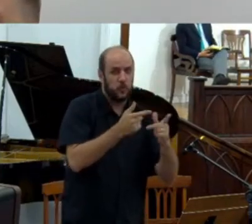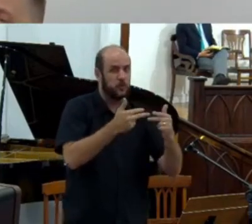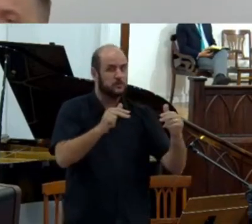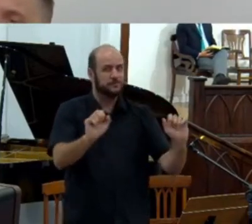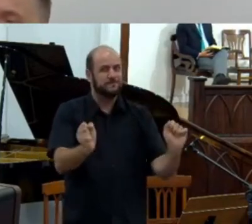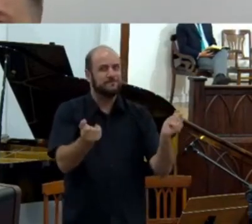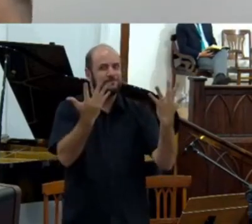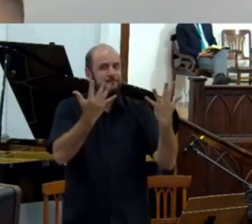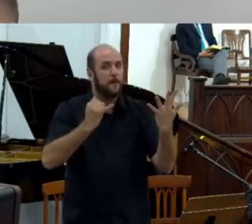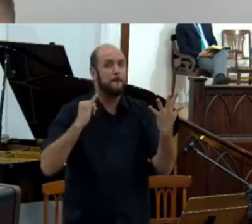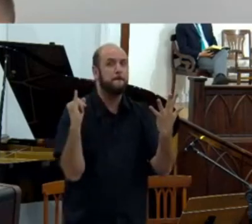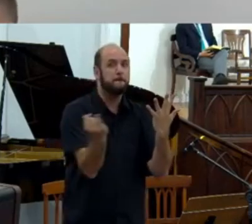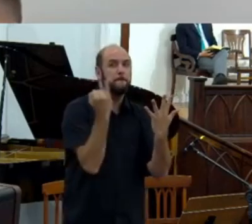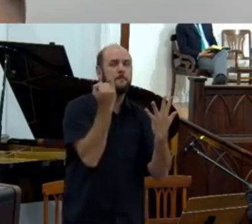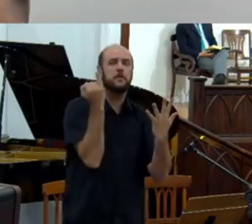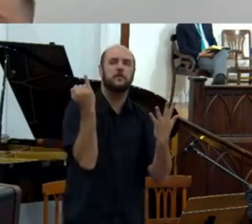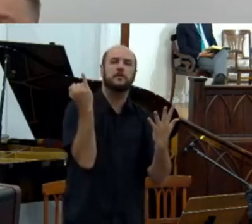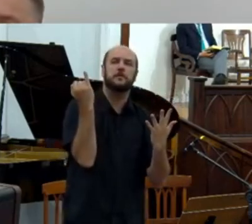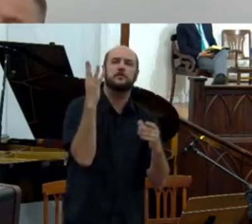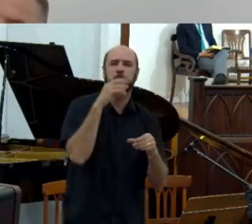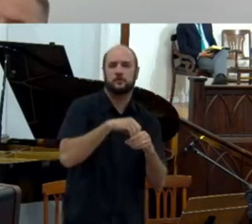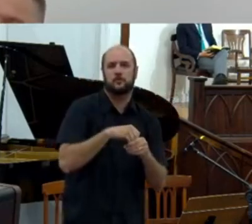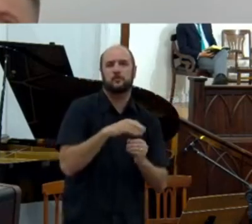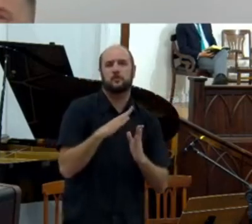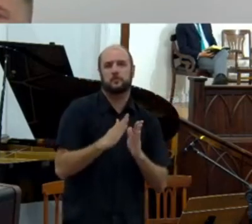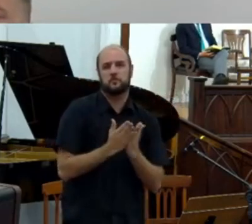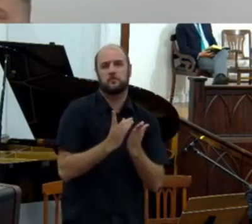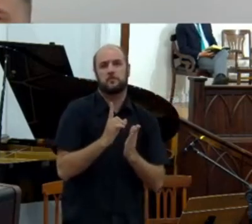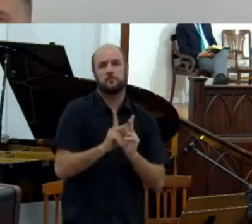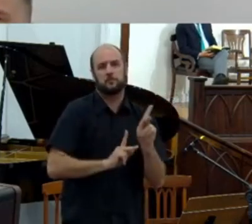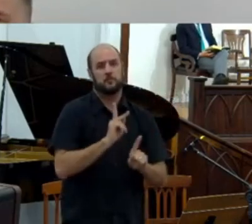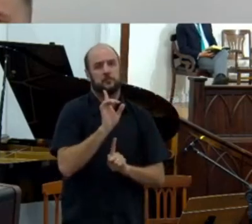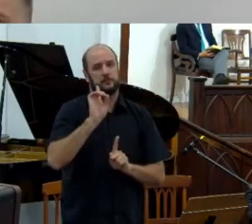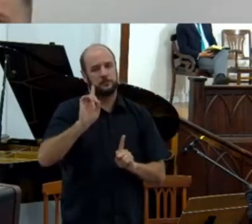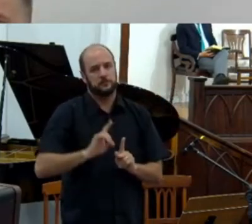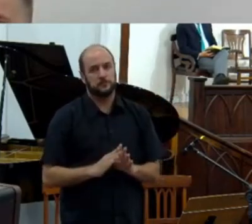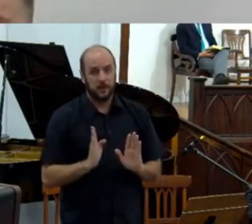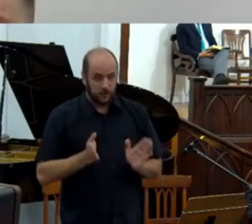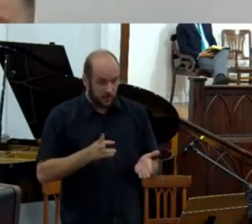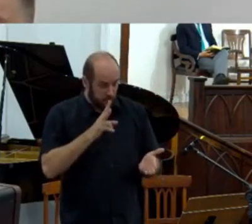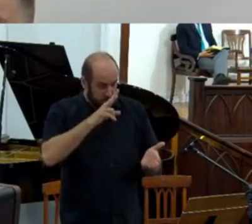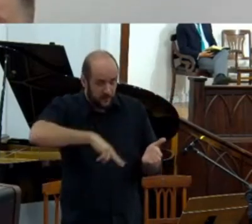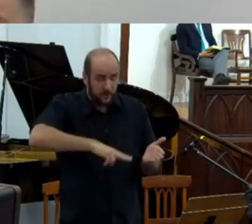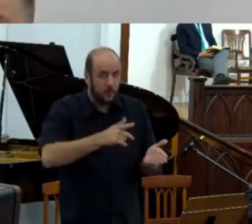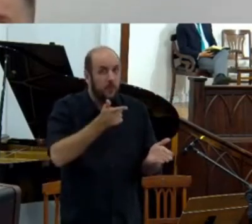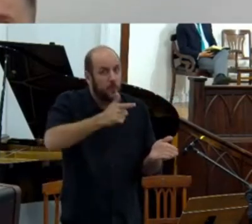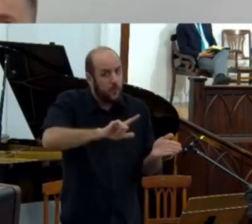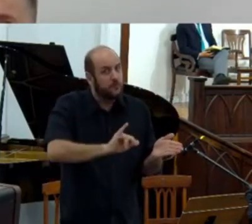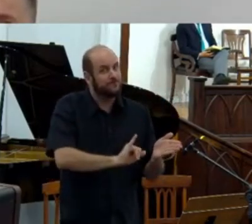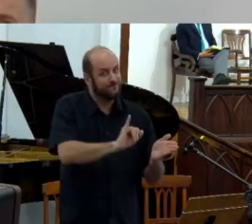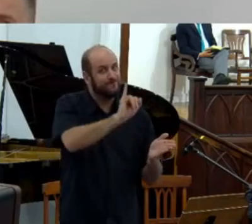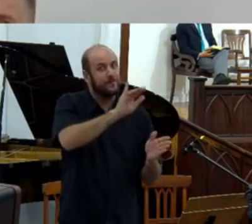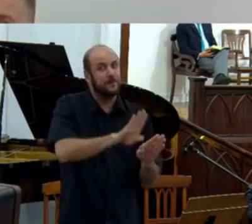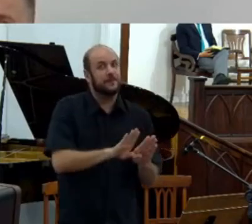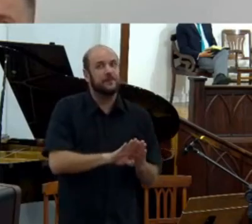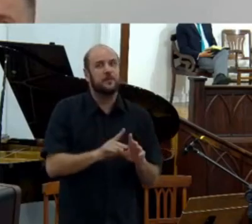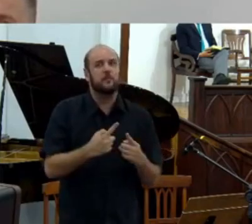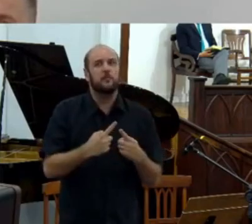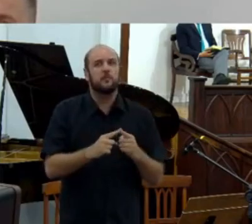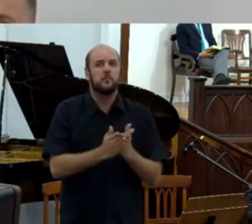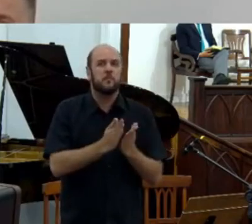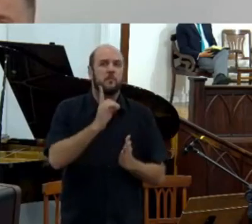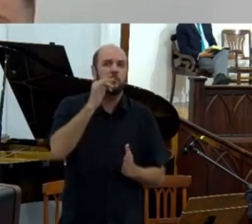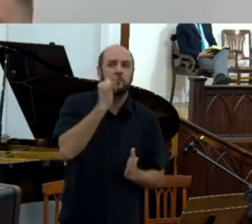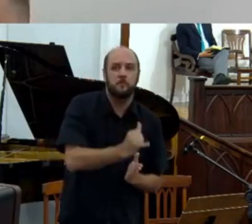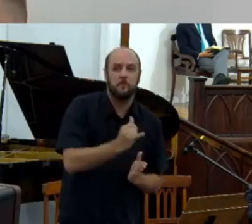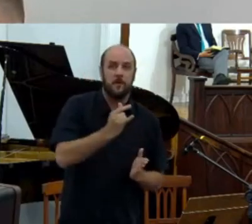muito significativos para o povo de Deus. E nós estamos diante de mais um desses eventos, porque este texto que nós